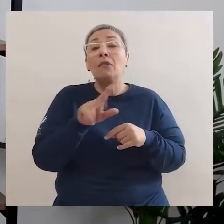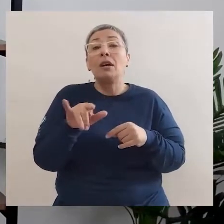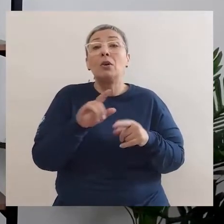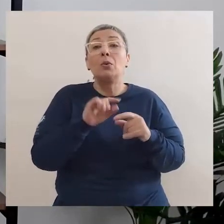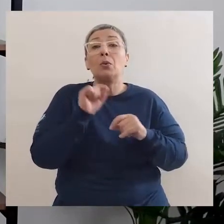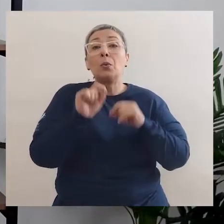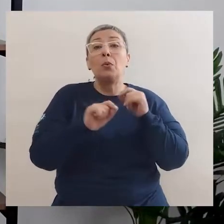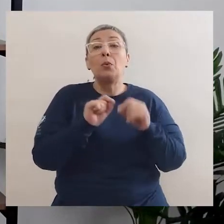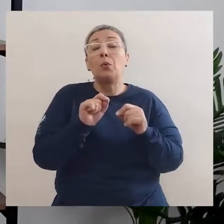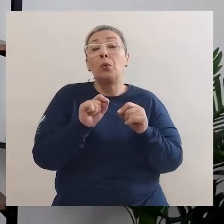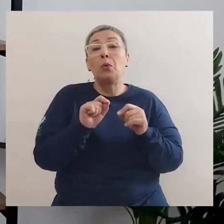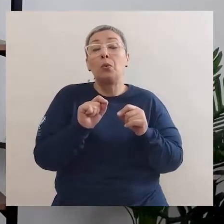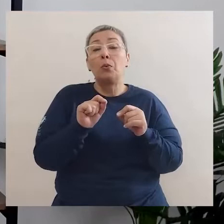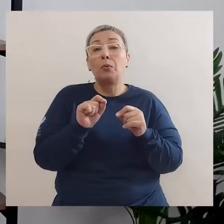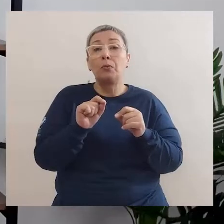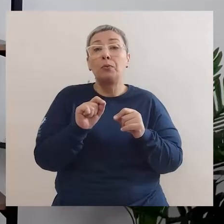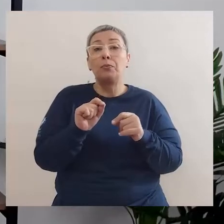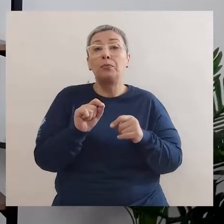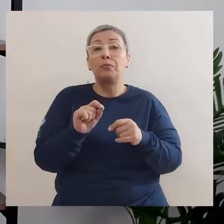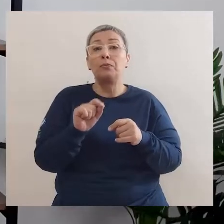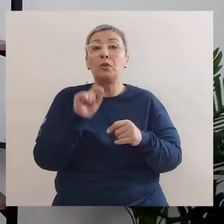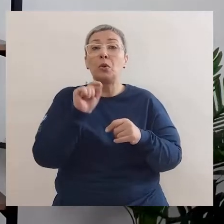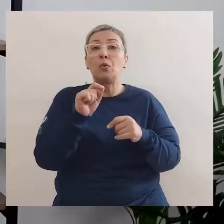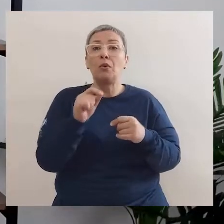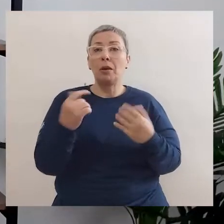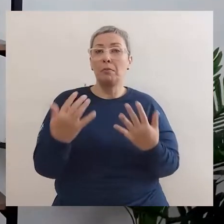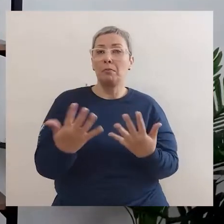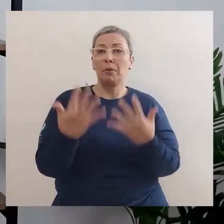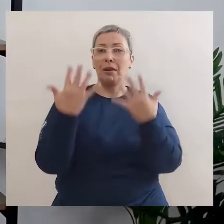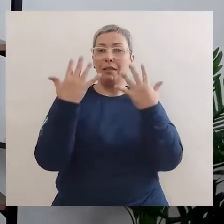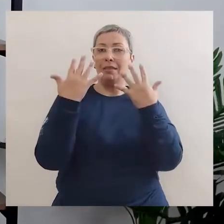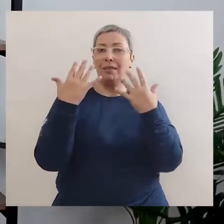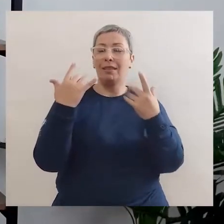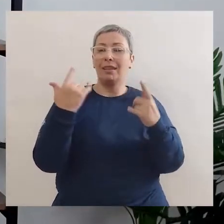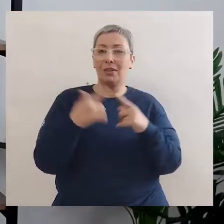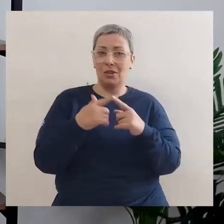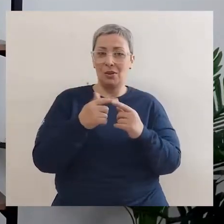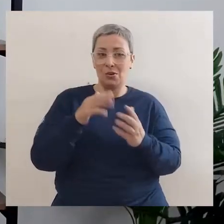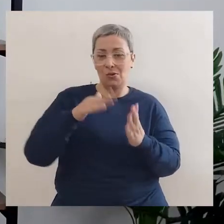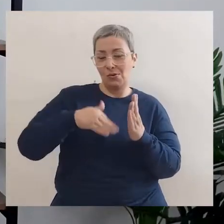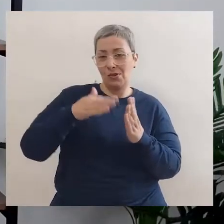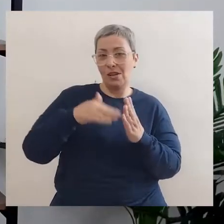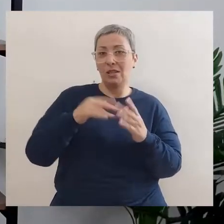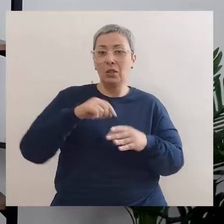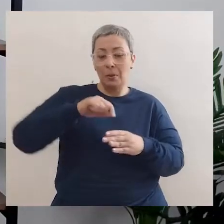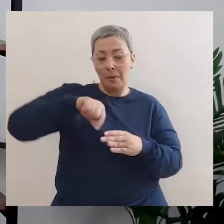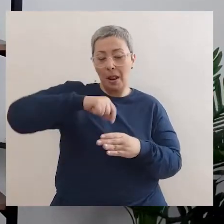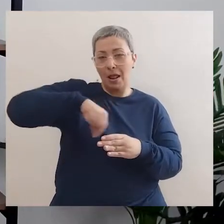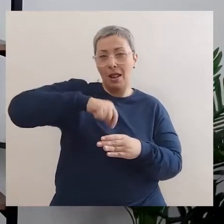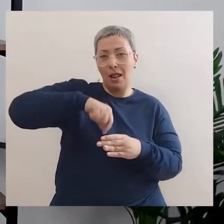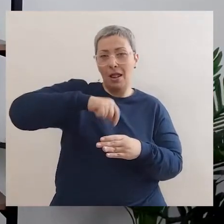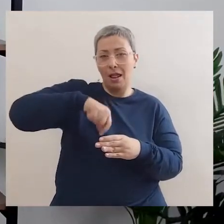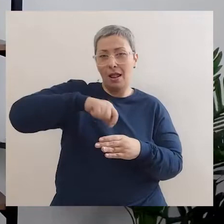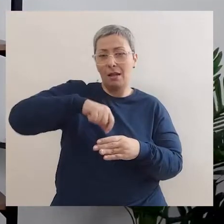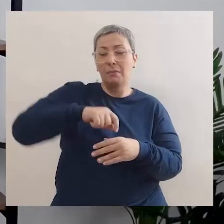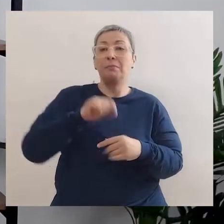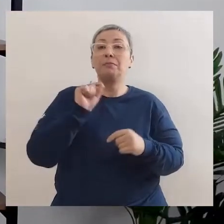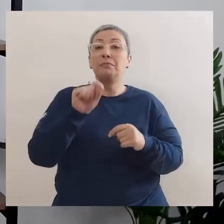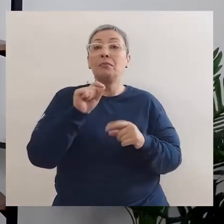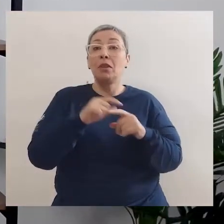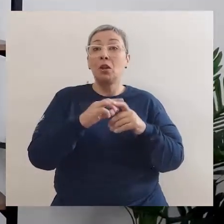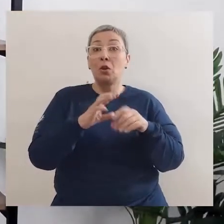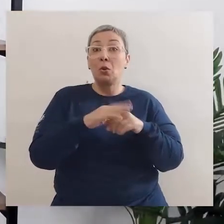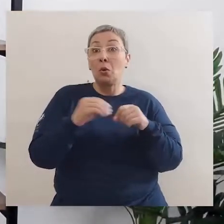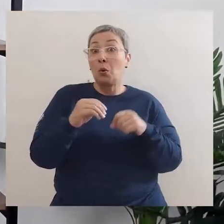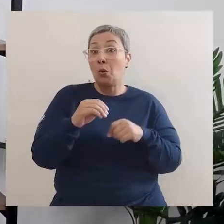um brilho, né? Na tinta, tá vendo? Mexe bastante. E o carvão, você vai ter que pegar